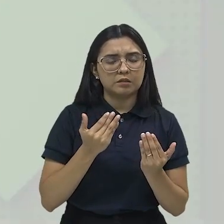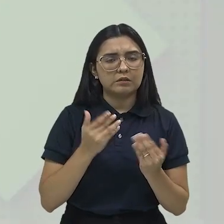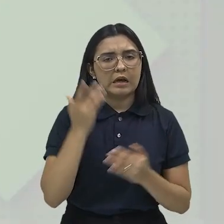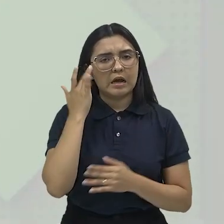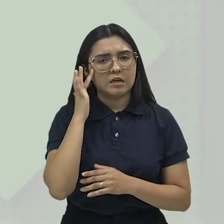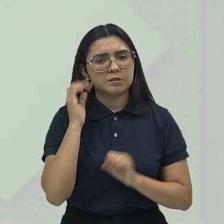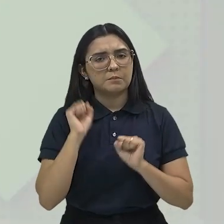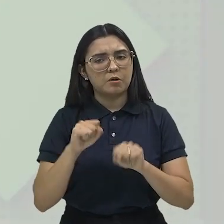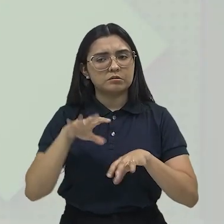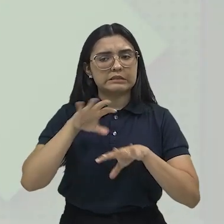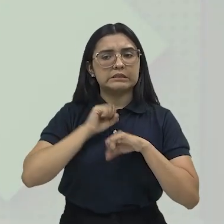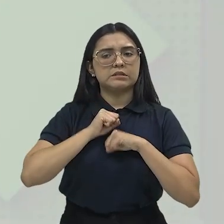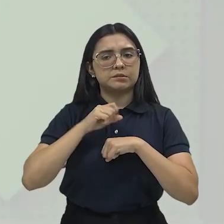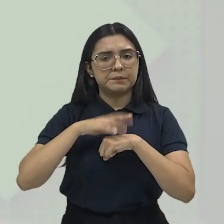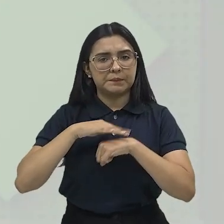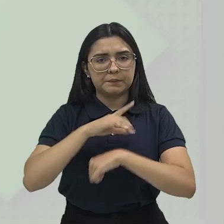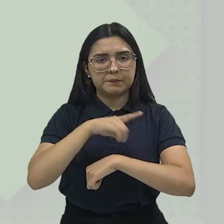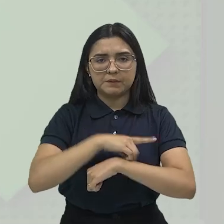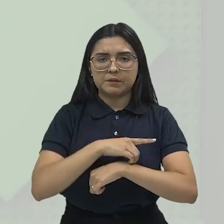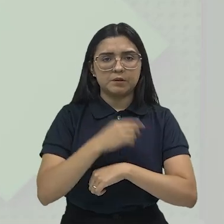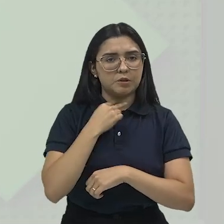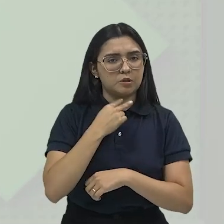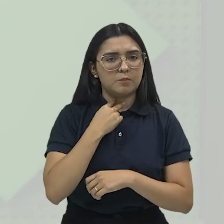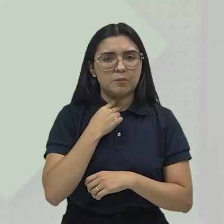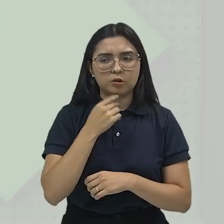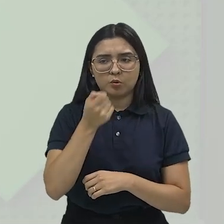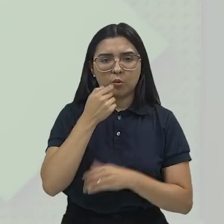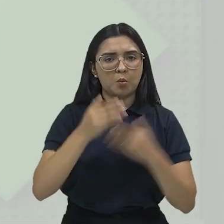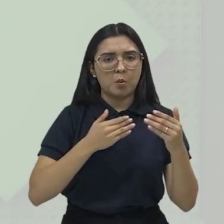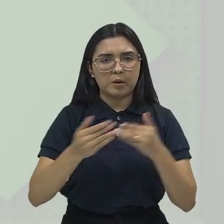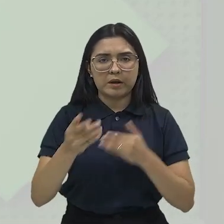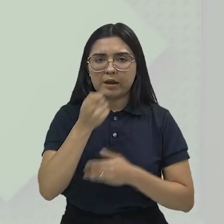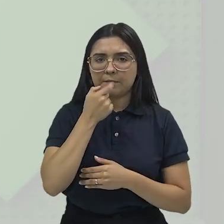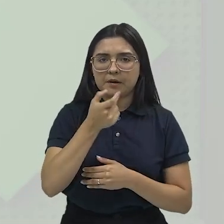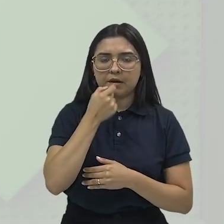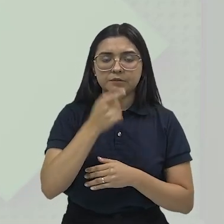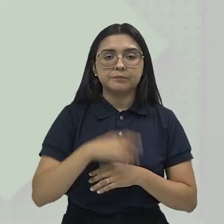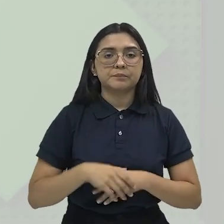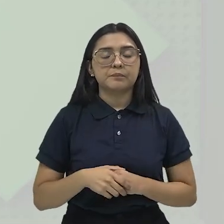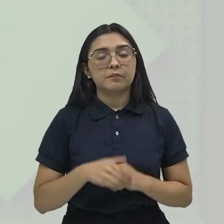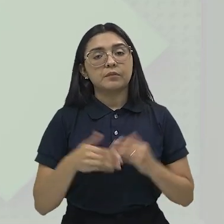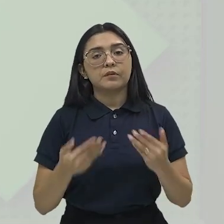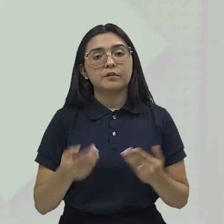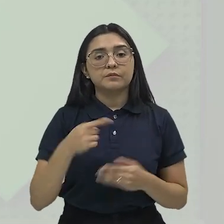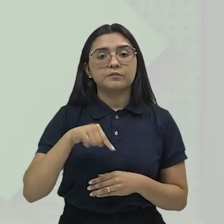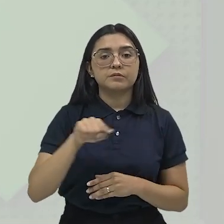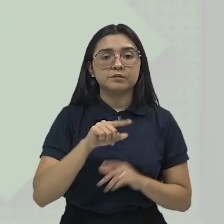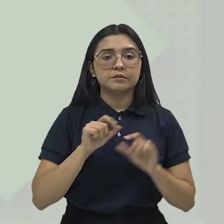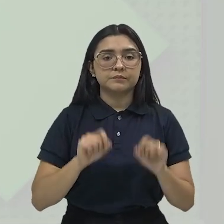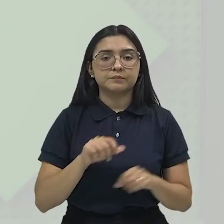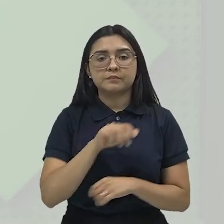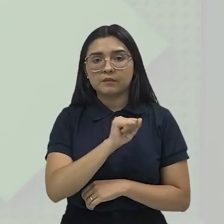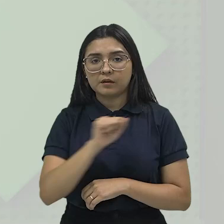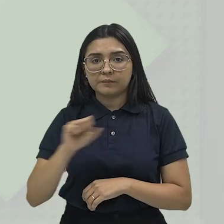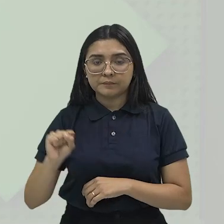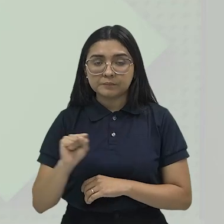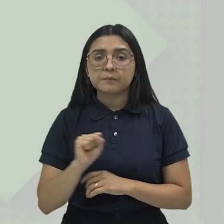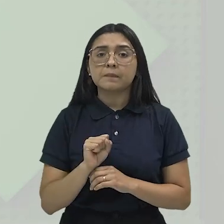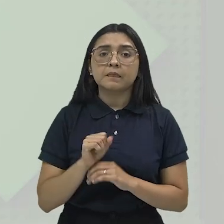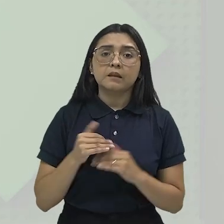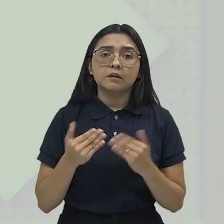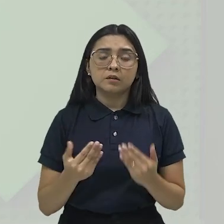que pode estar com dengue, não pode tomar qualquer remédio, tá? Aqueles que apresentam ali ácido acetil